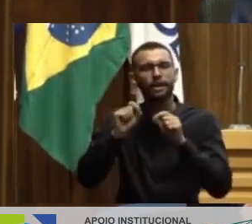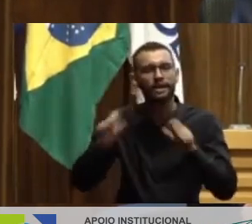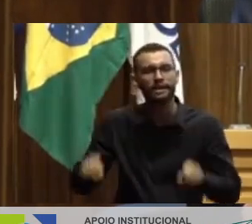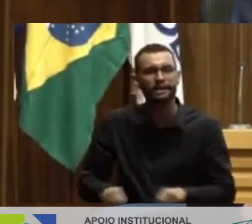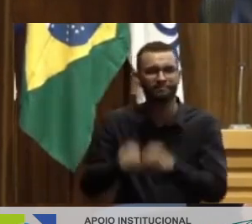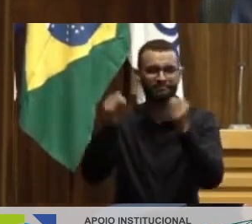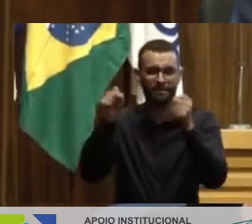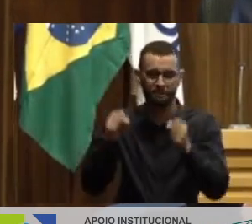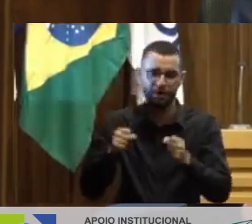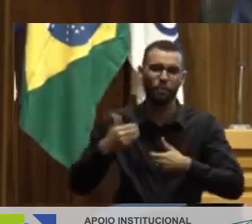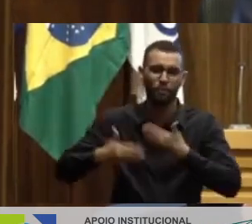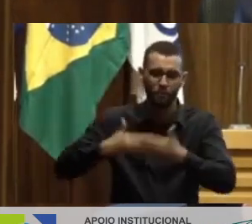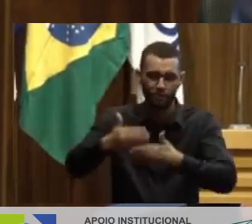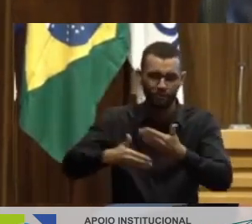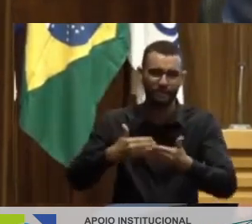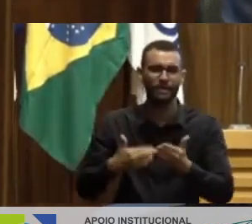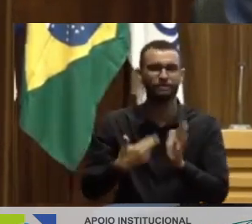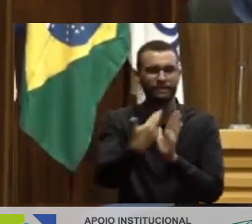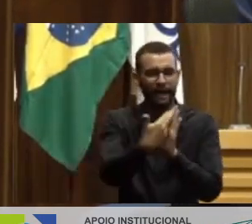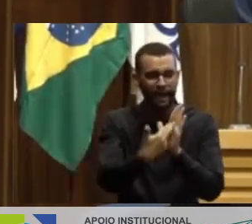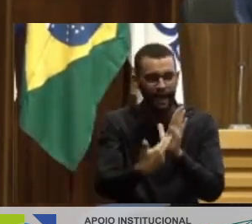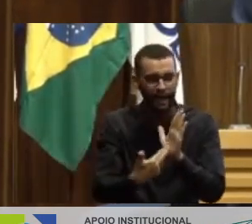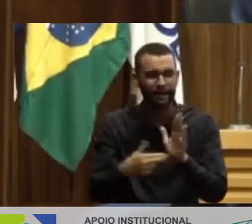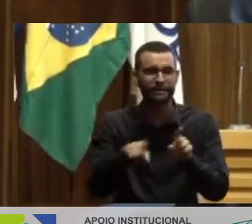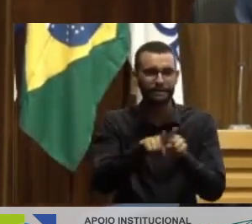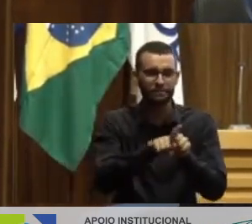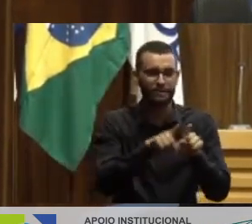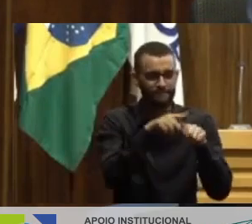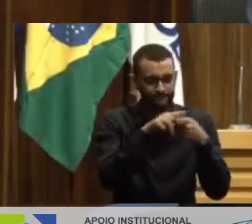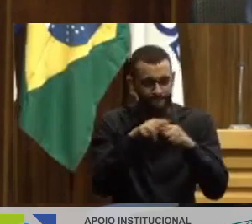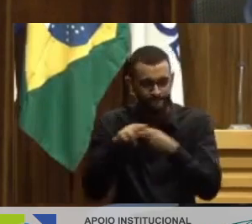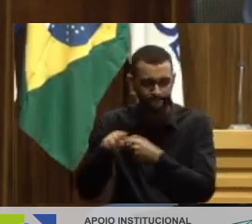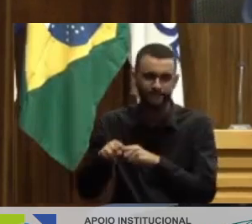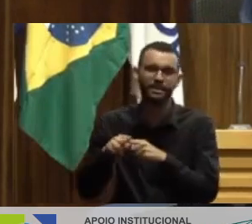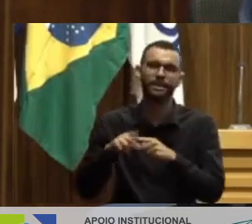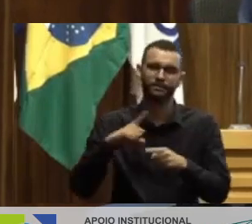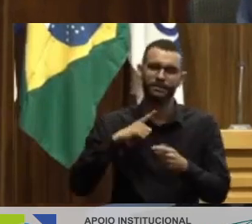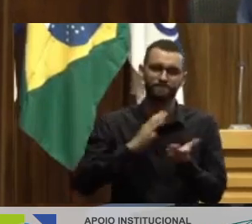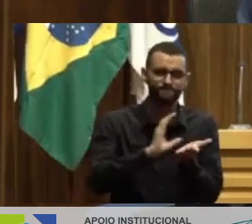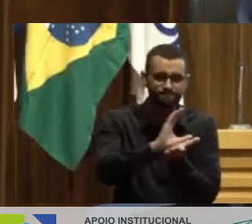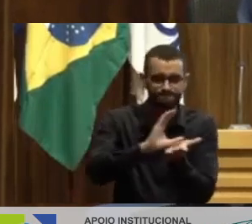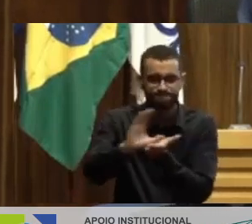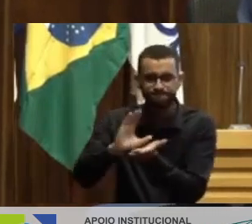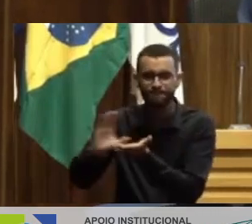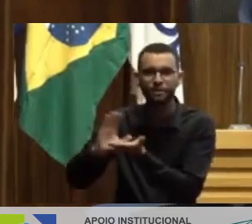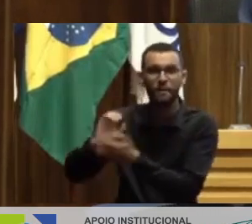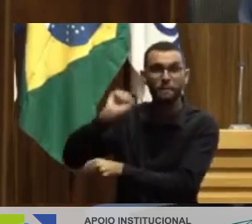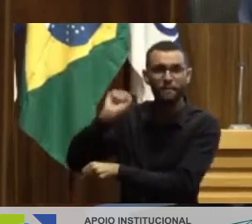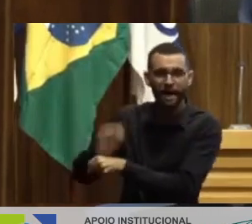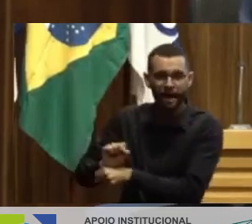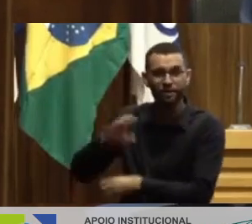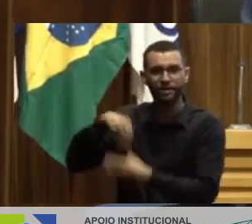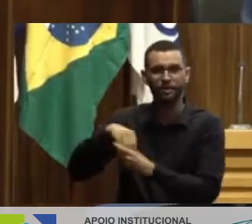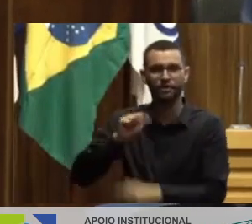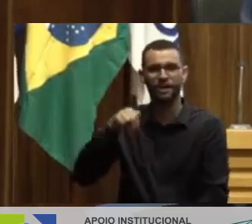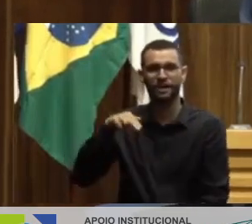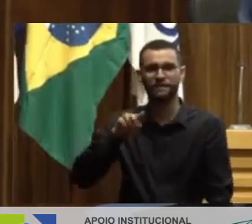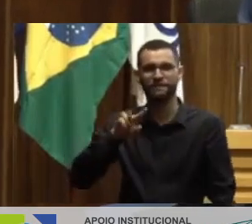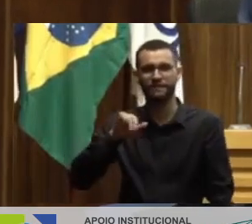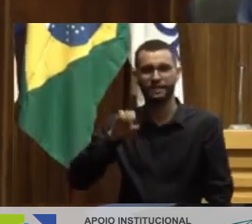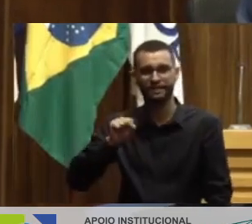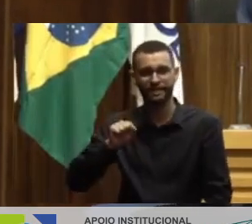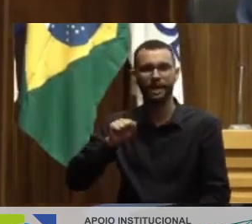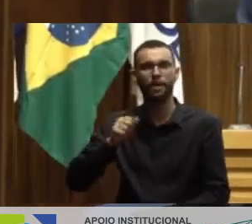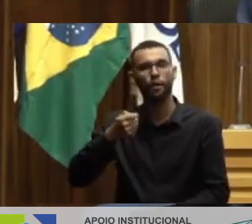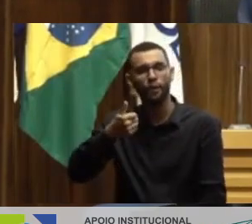regulatório e impulsionar as agências de regulação. Nós temos investimentos represados só na Anvisa de 17 bilhões de